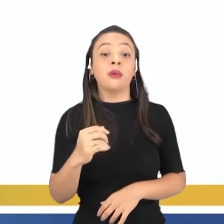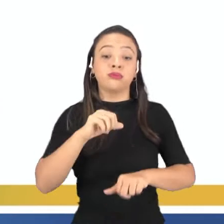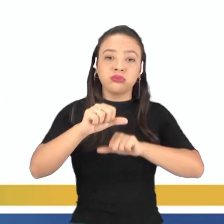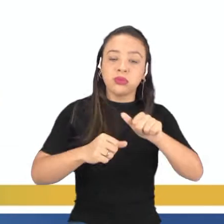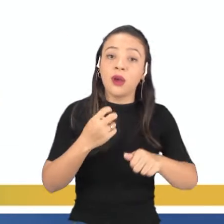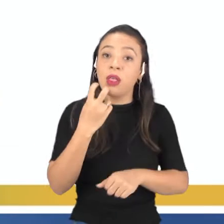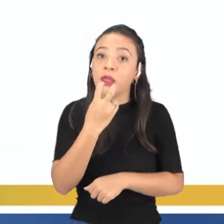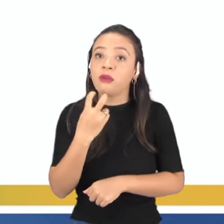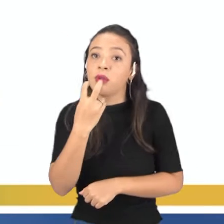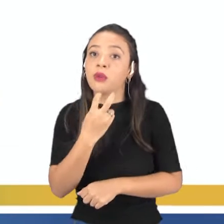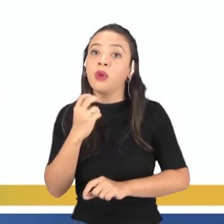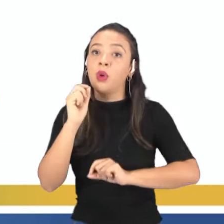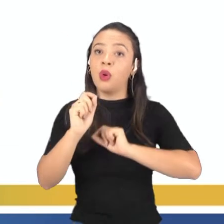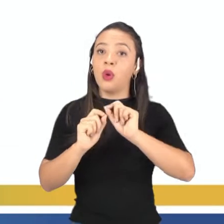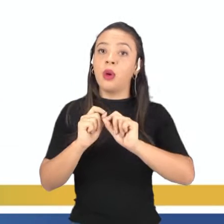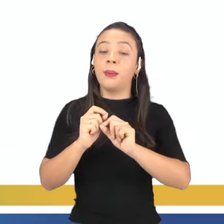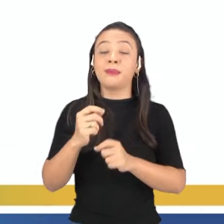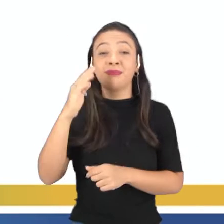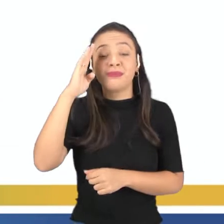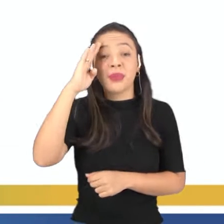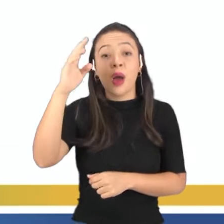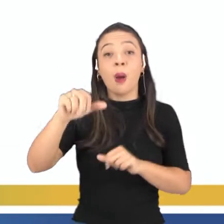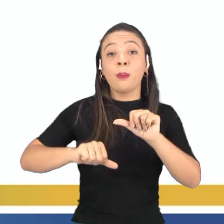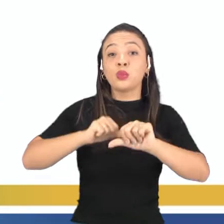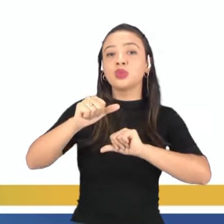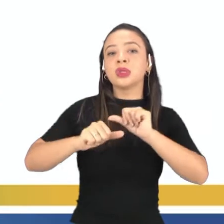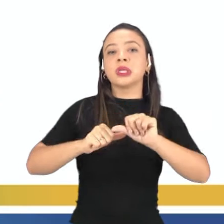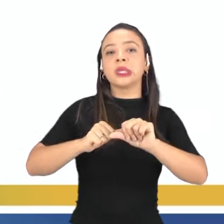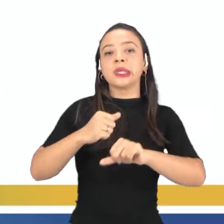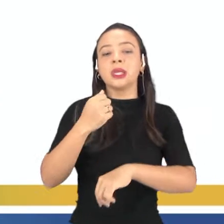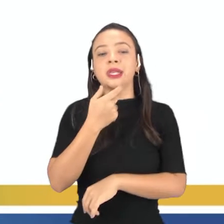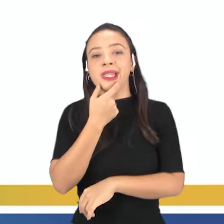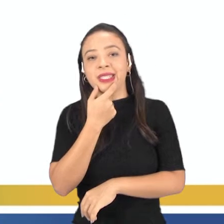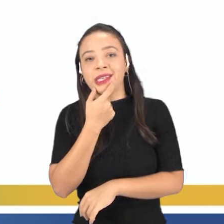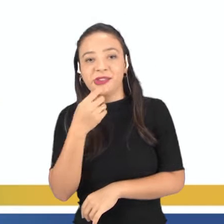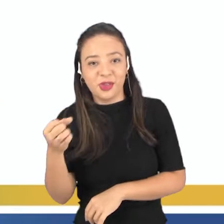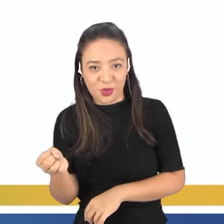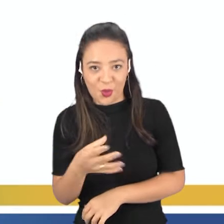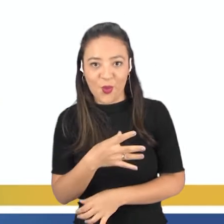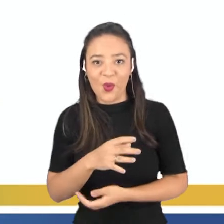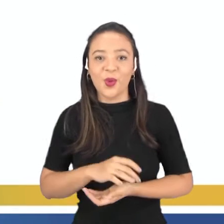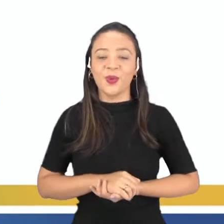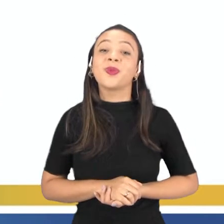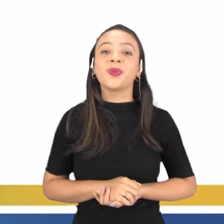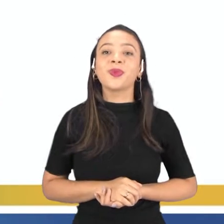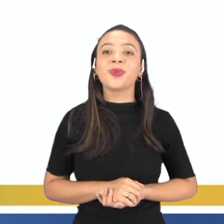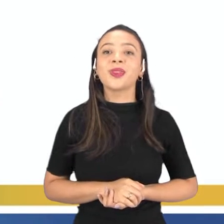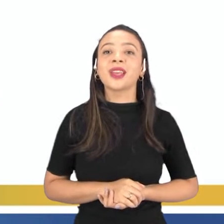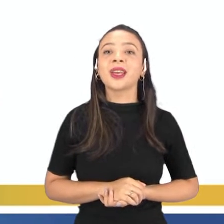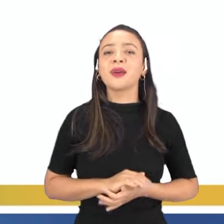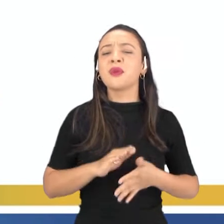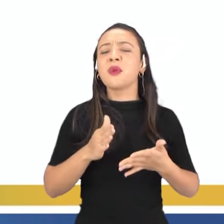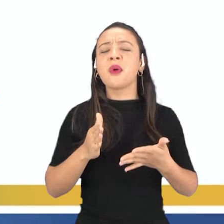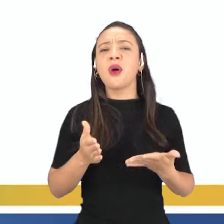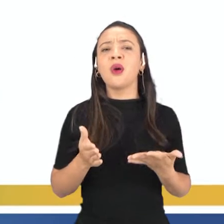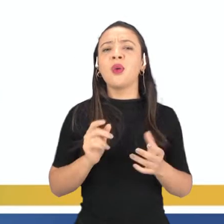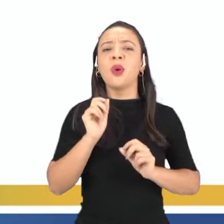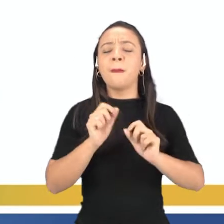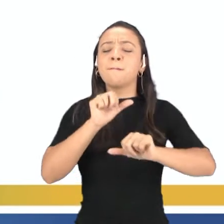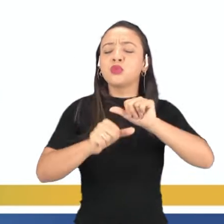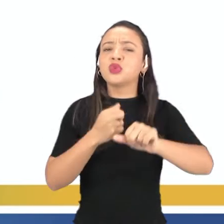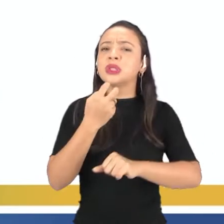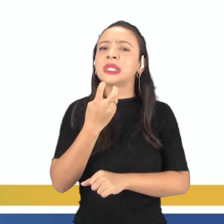mudança que houve no inglês moderno. Não foi só a grande mudança vocálica, não. O que era a grande mudança vocálica? Foi